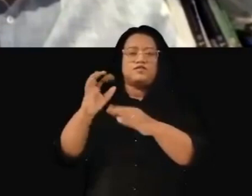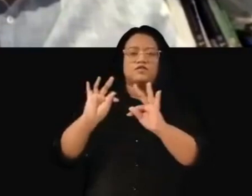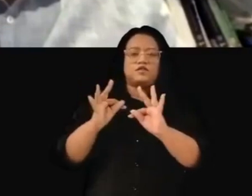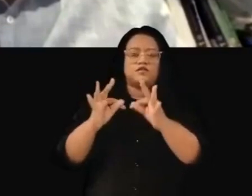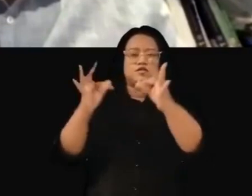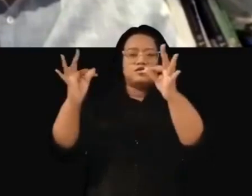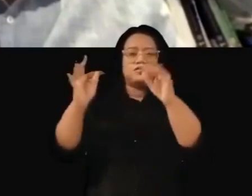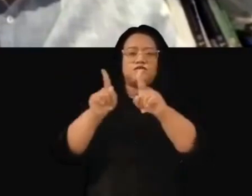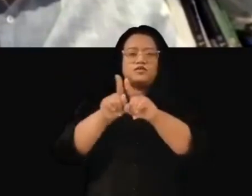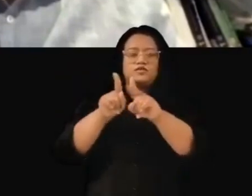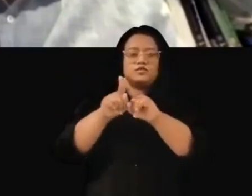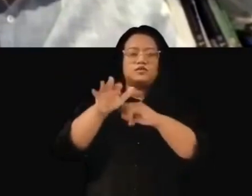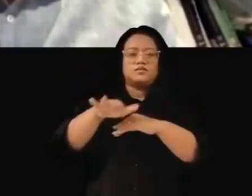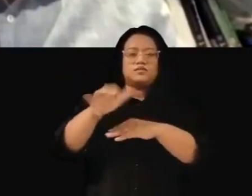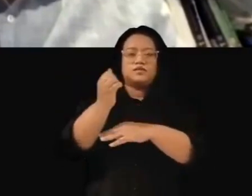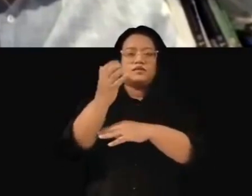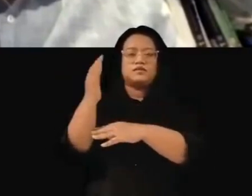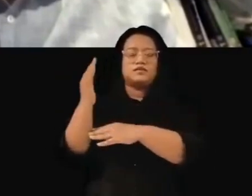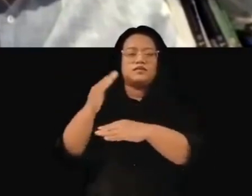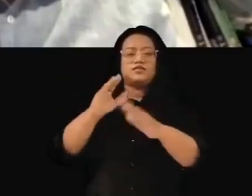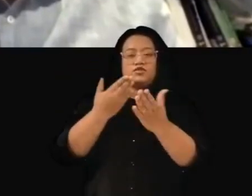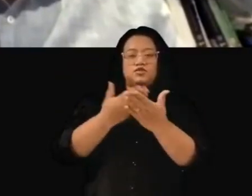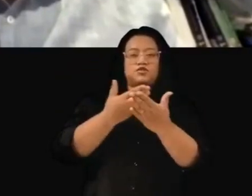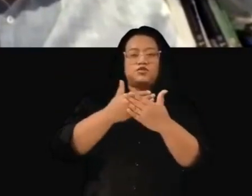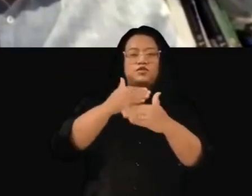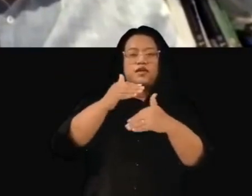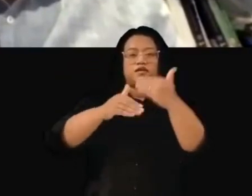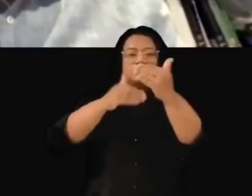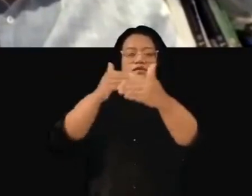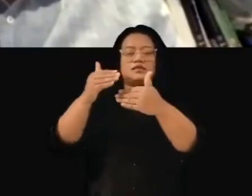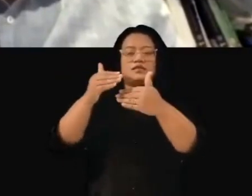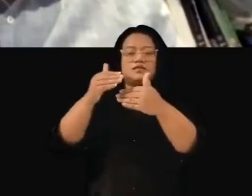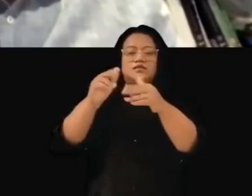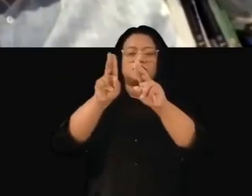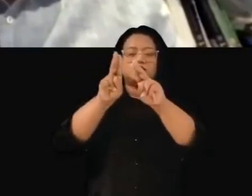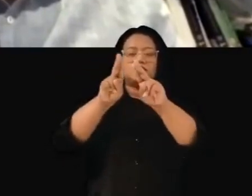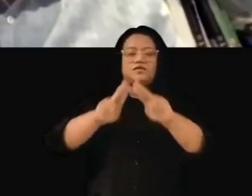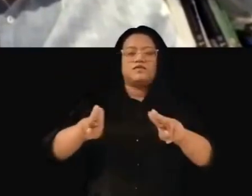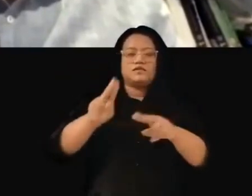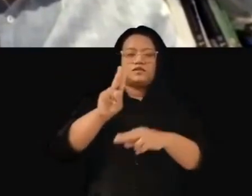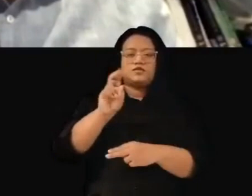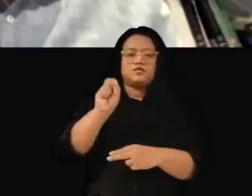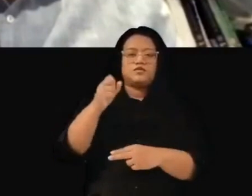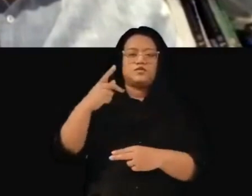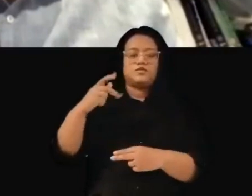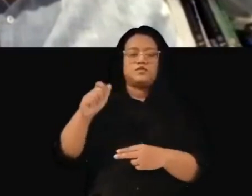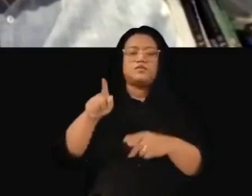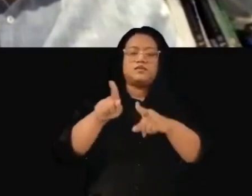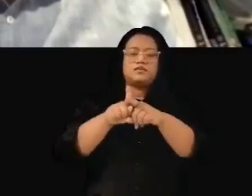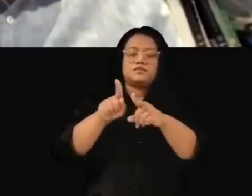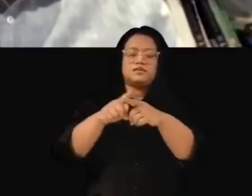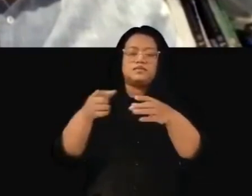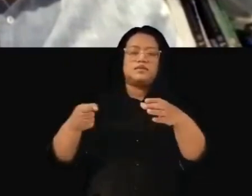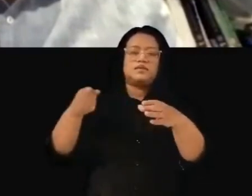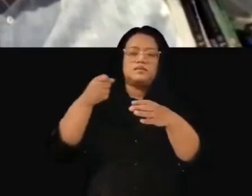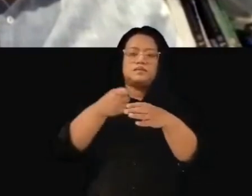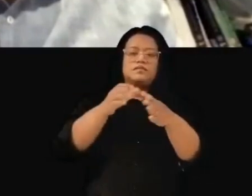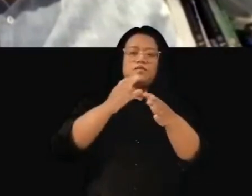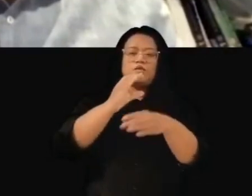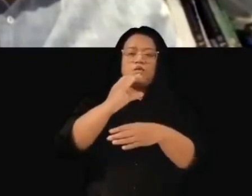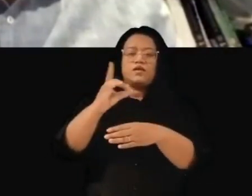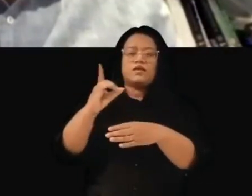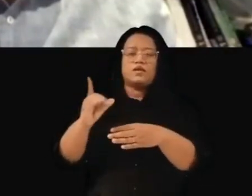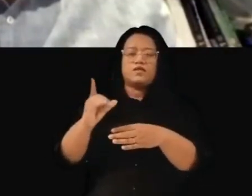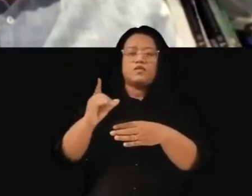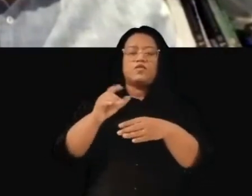Ambiente e Sociedade do Instituto de Estudos Avançados da USP. É membro da Rede de Pesquisadores em Geografia Socioambiental e coordenador da Rede